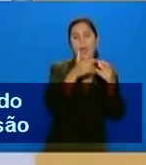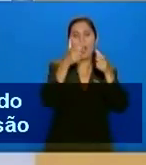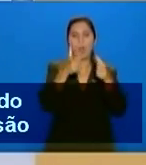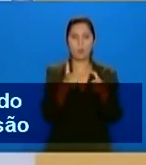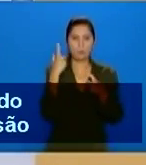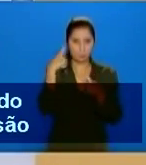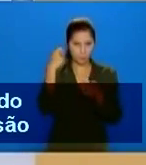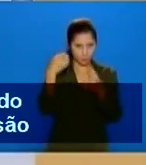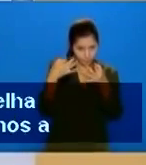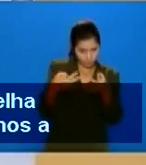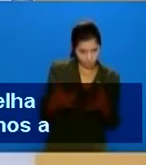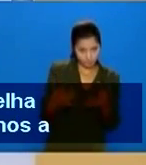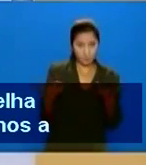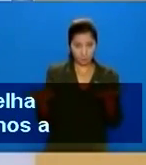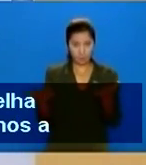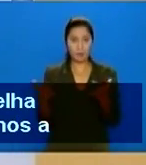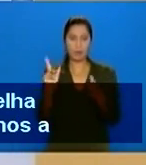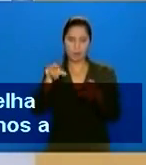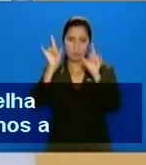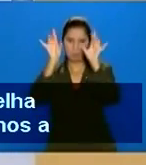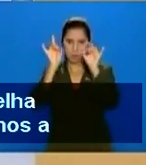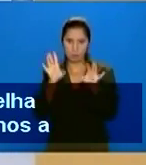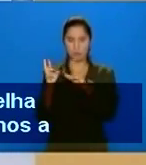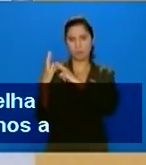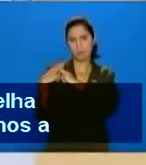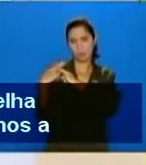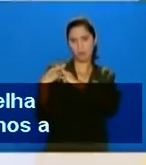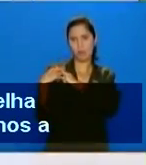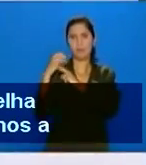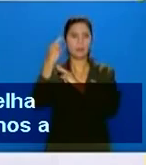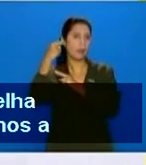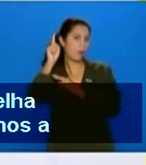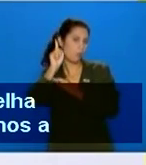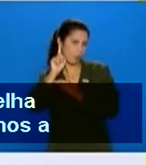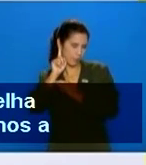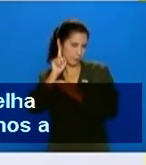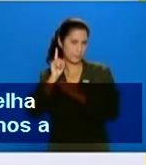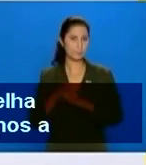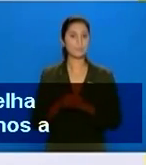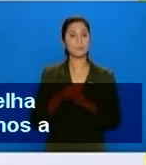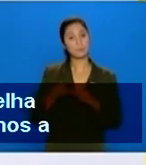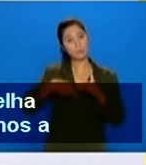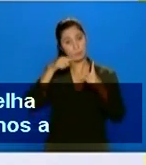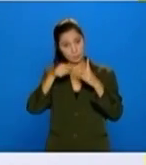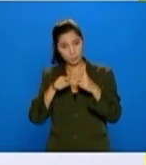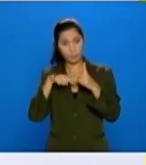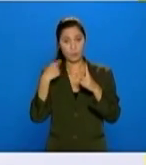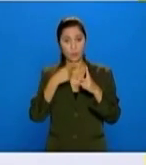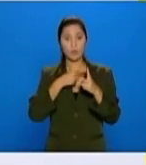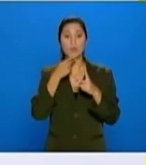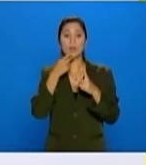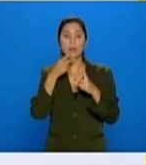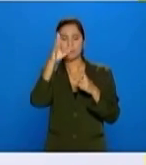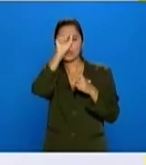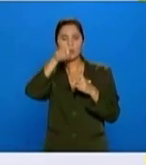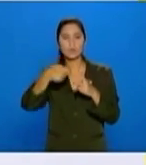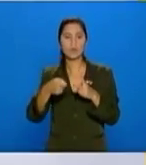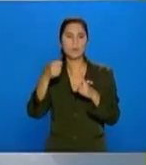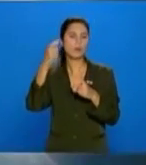som, certo? Então, essas são as principais funções da orelha externa. Em seguida, nós temos a orelha